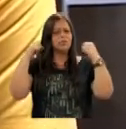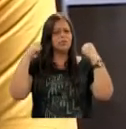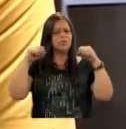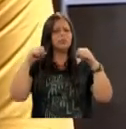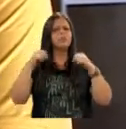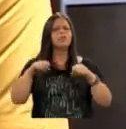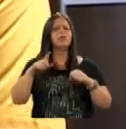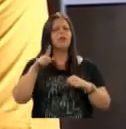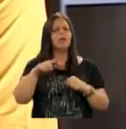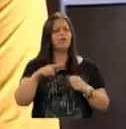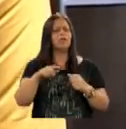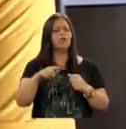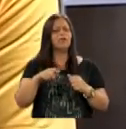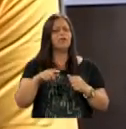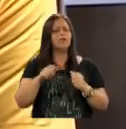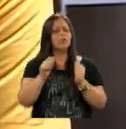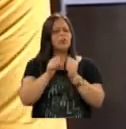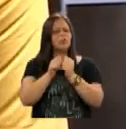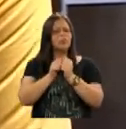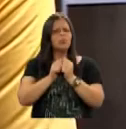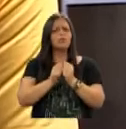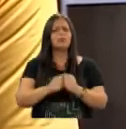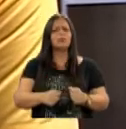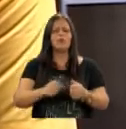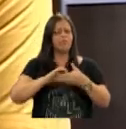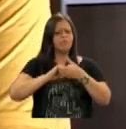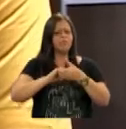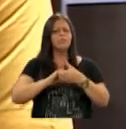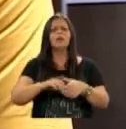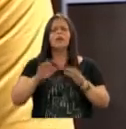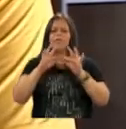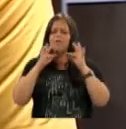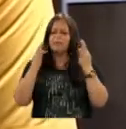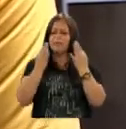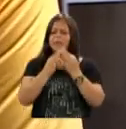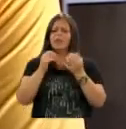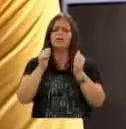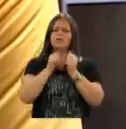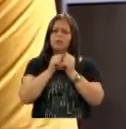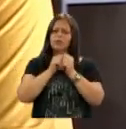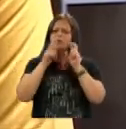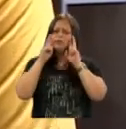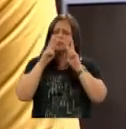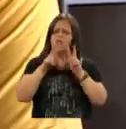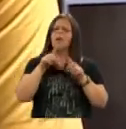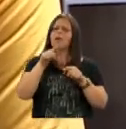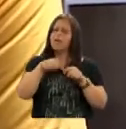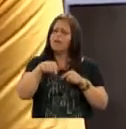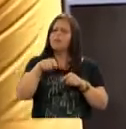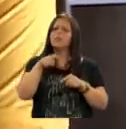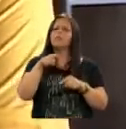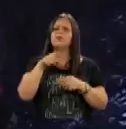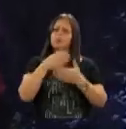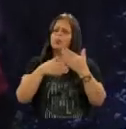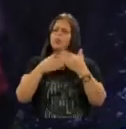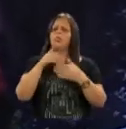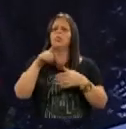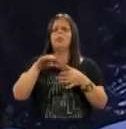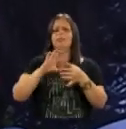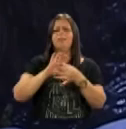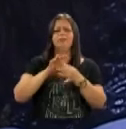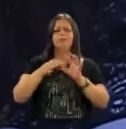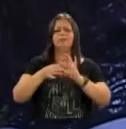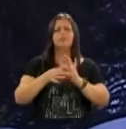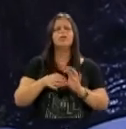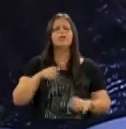parceiros familiares que vêm junto pessoas que vêm acompanhando então isto faz parte isso tudo é uma olimpíada ele já